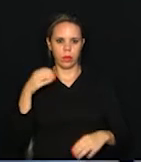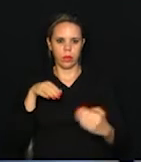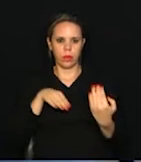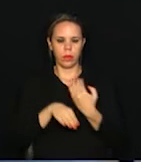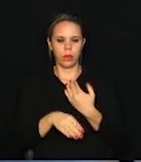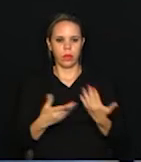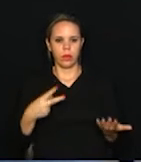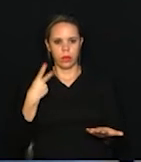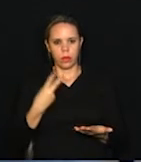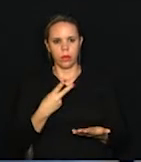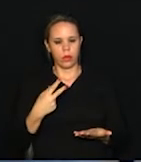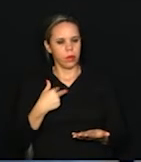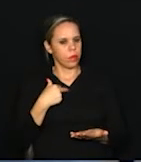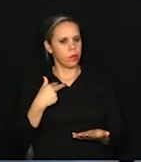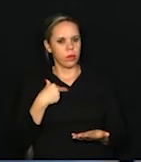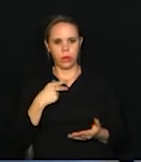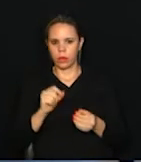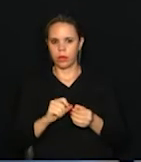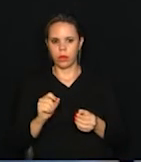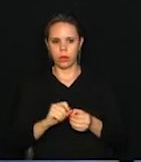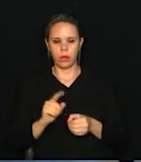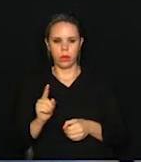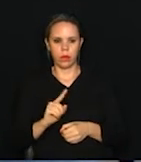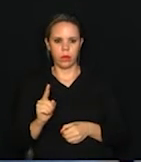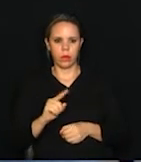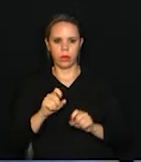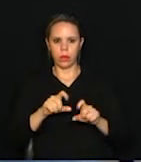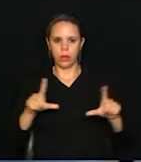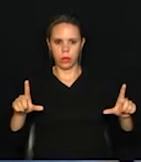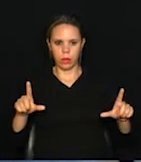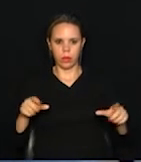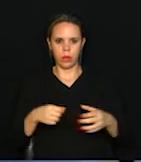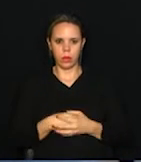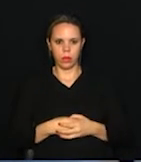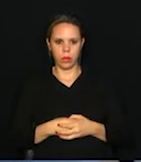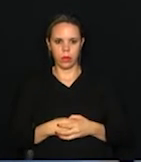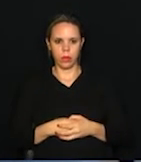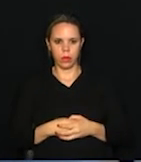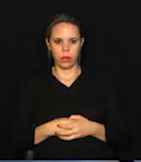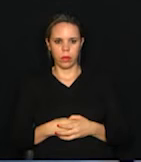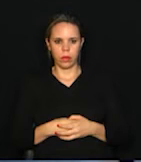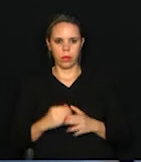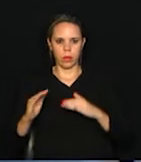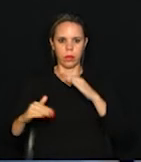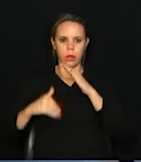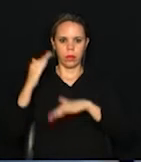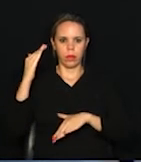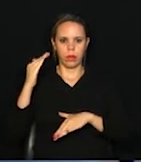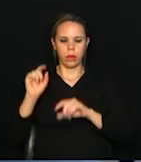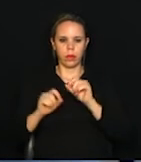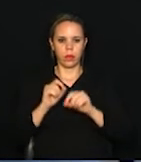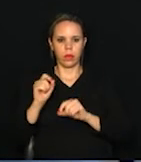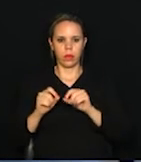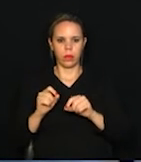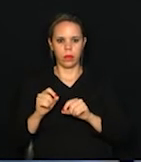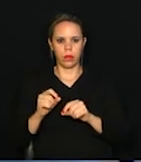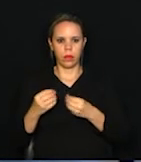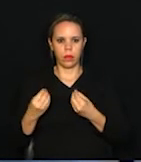Então, vereador, nós não podemos fazer nenhuma placa de sinalização nem acima, nem aquém daquilo que